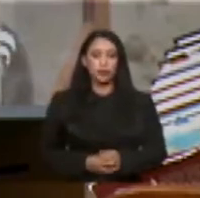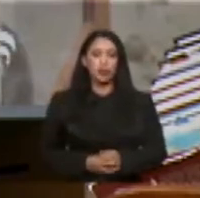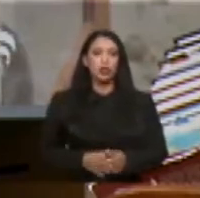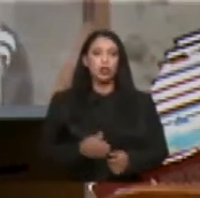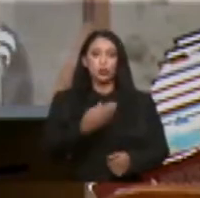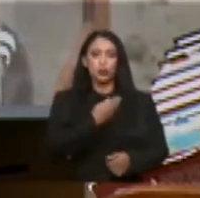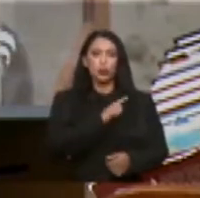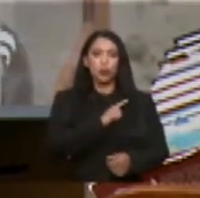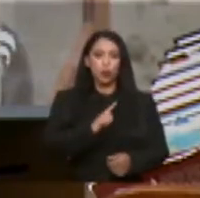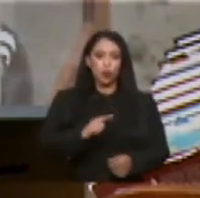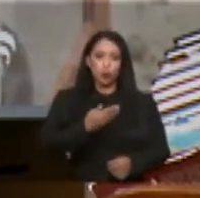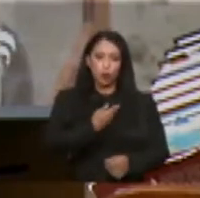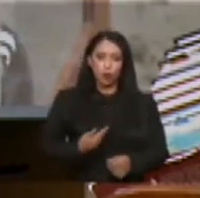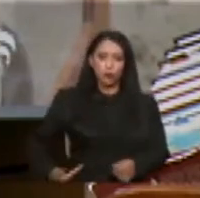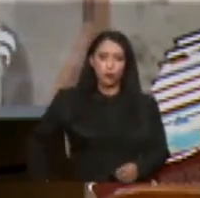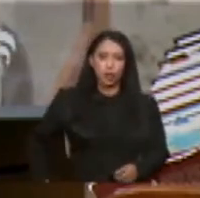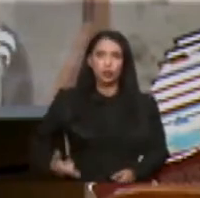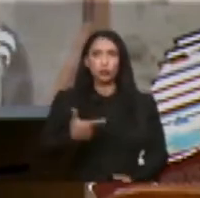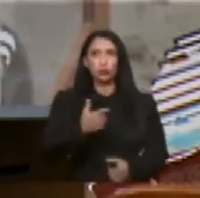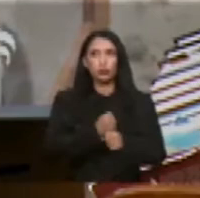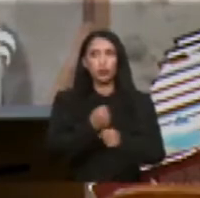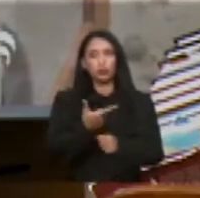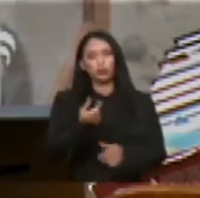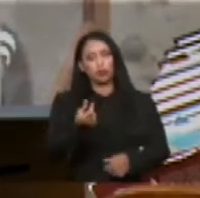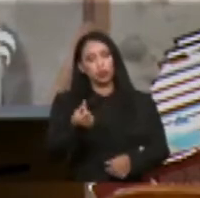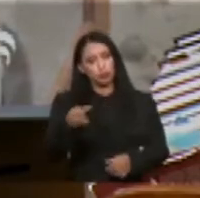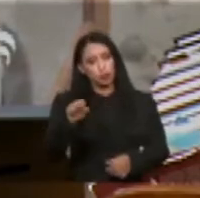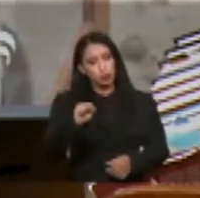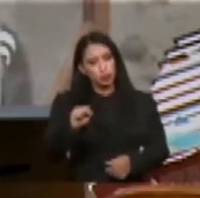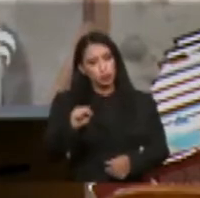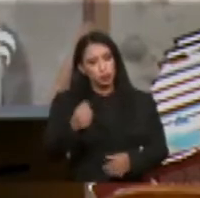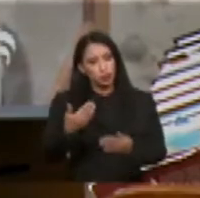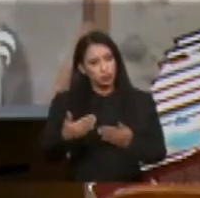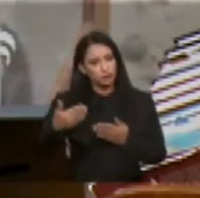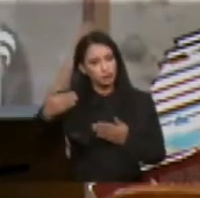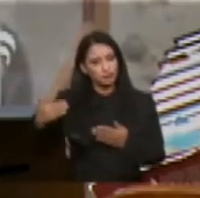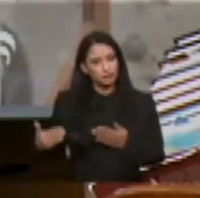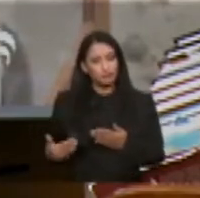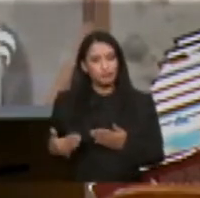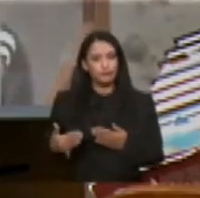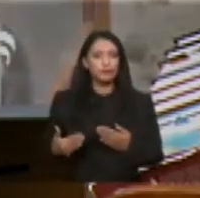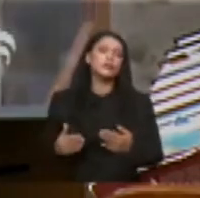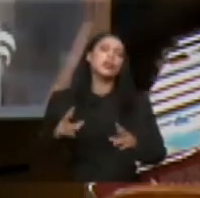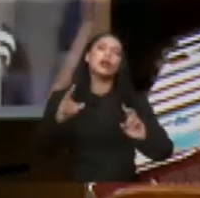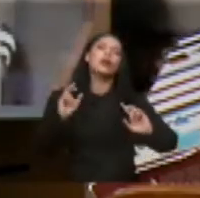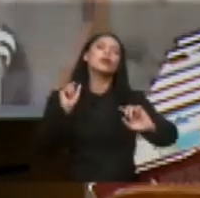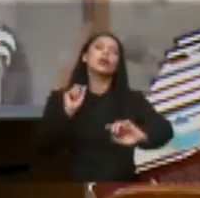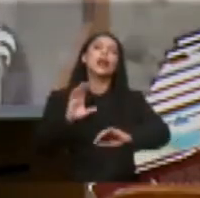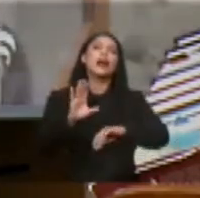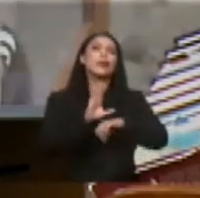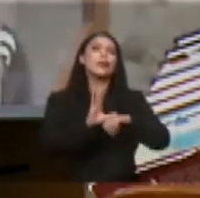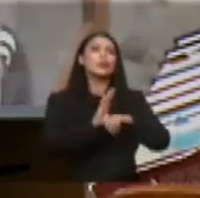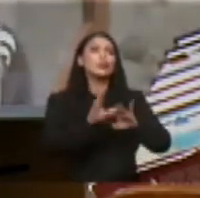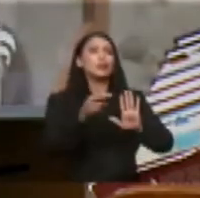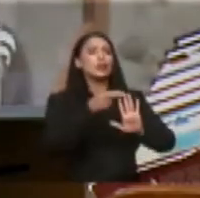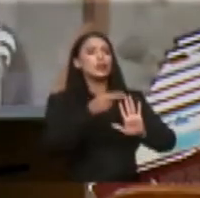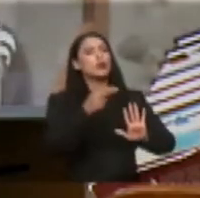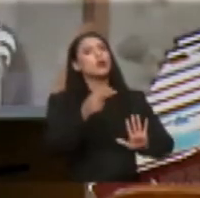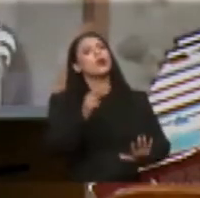governo anterior, de 2018, questiona-se a constitucionalidade da